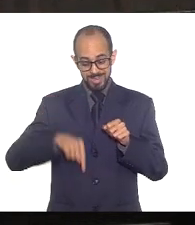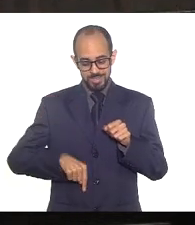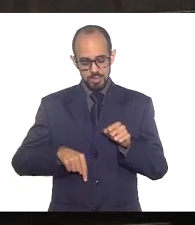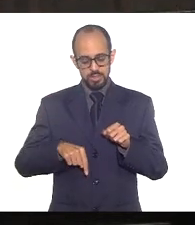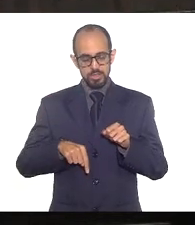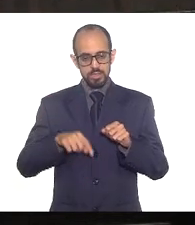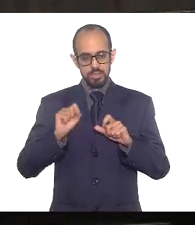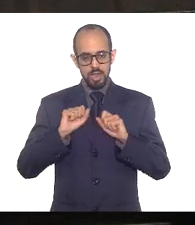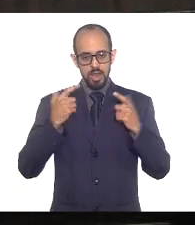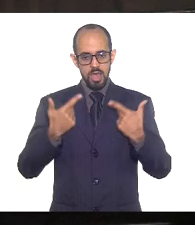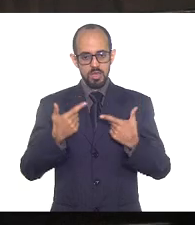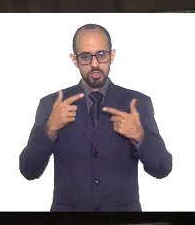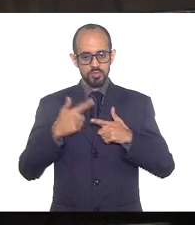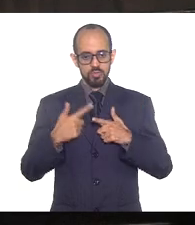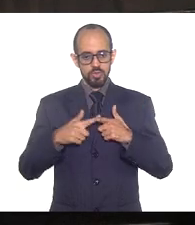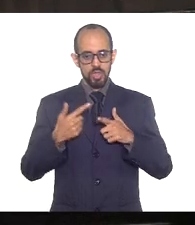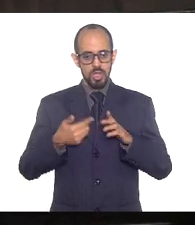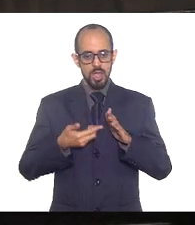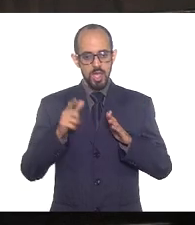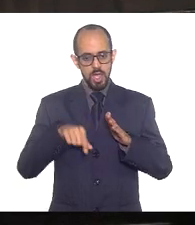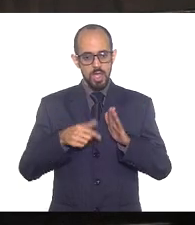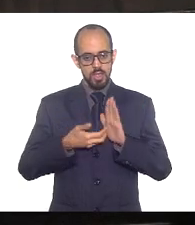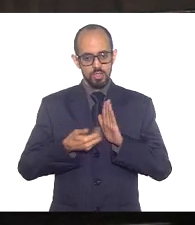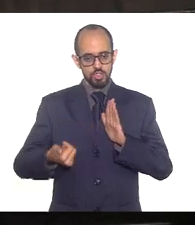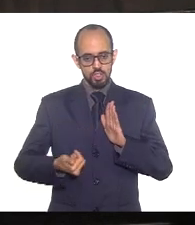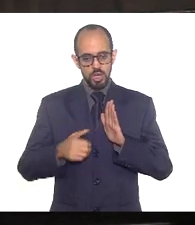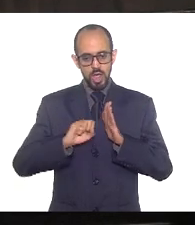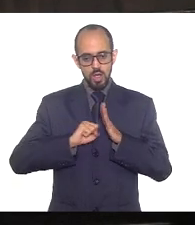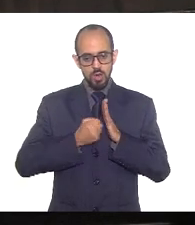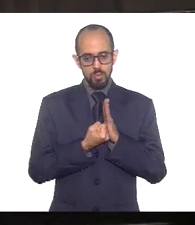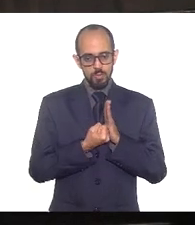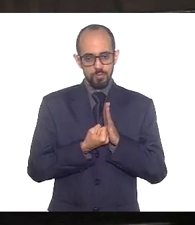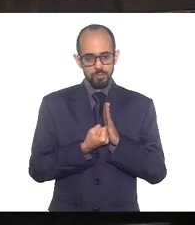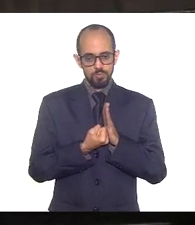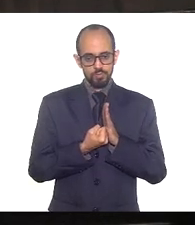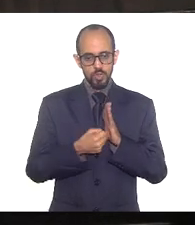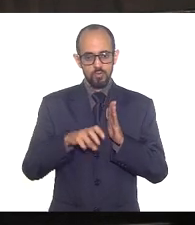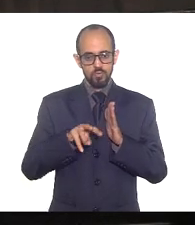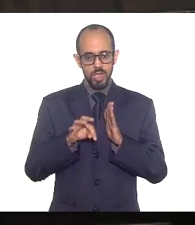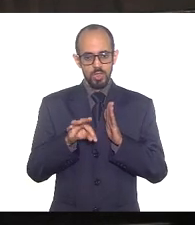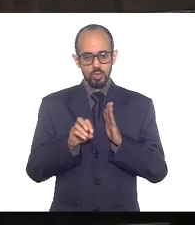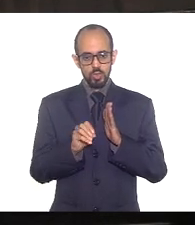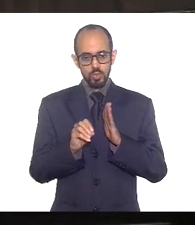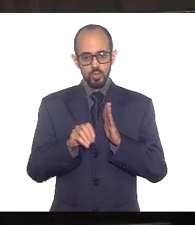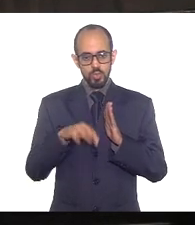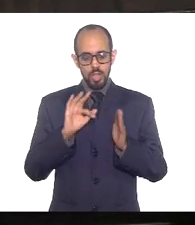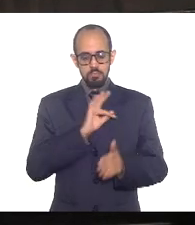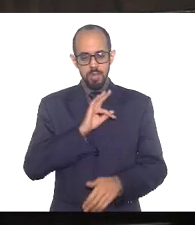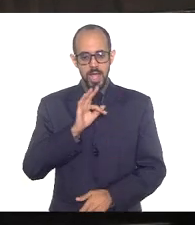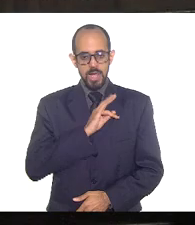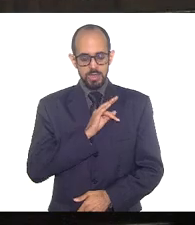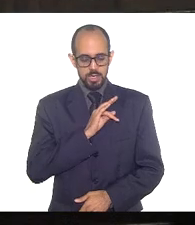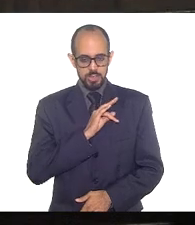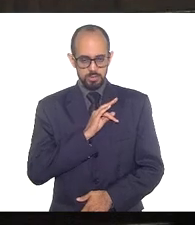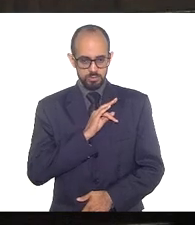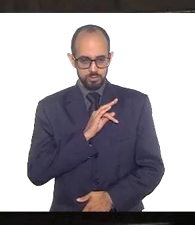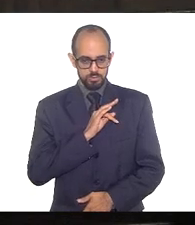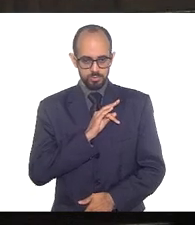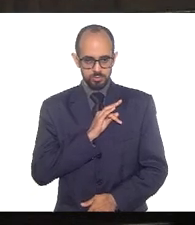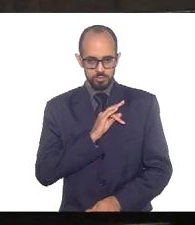casa que derrubar o veto feito ao projeto da deputada Martha Rocha